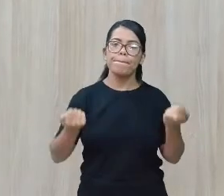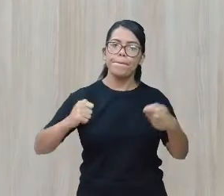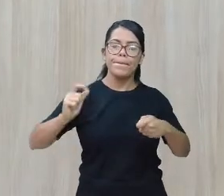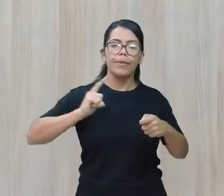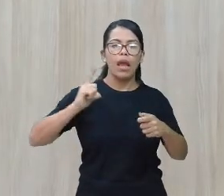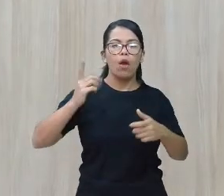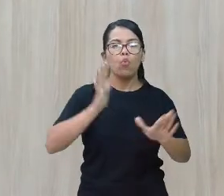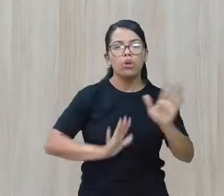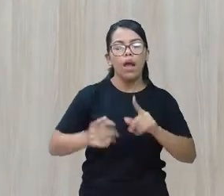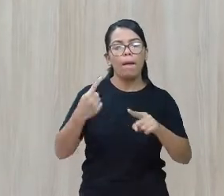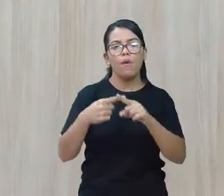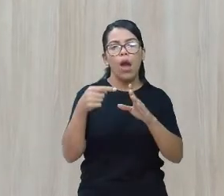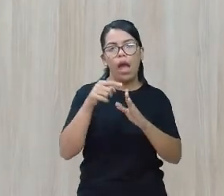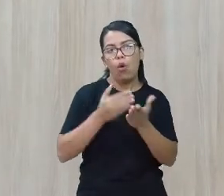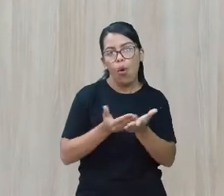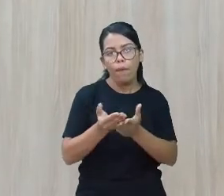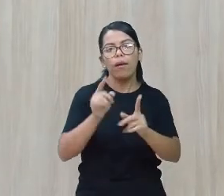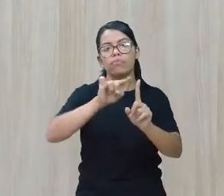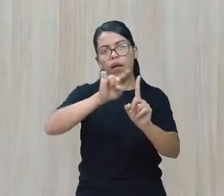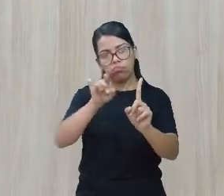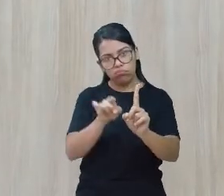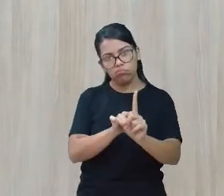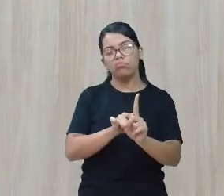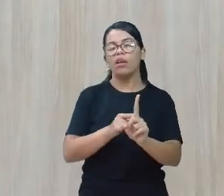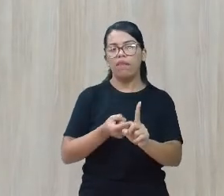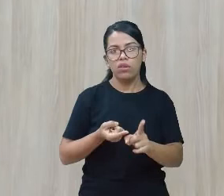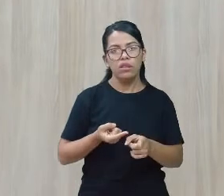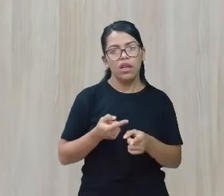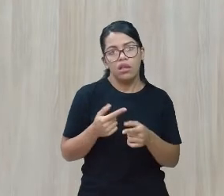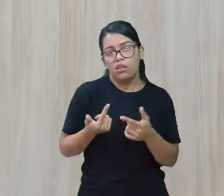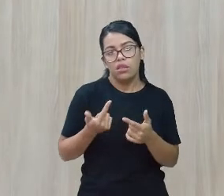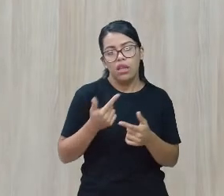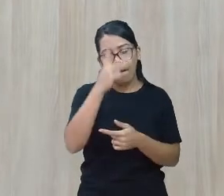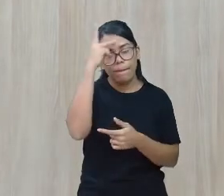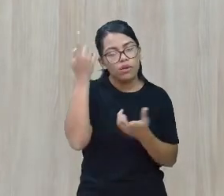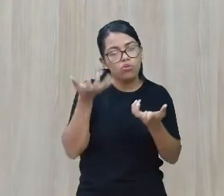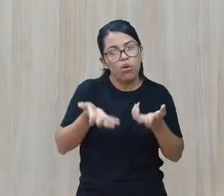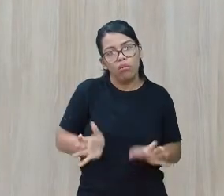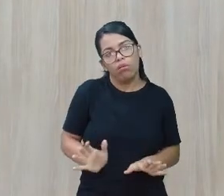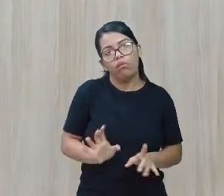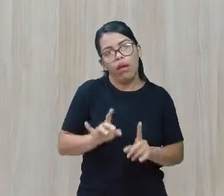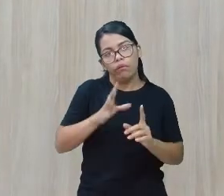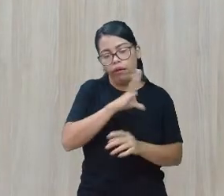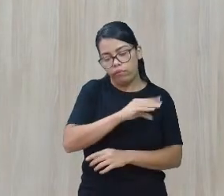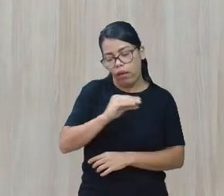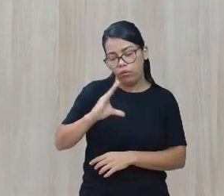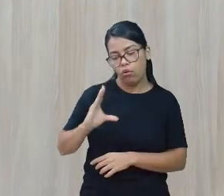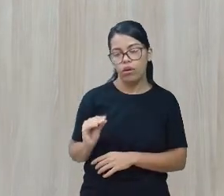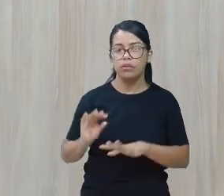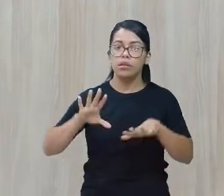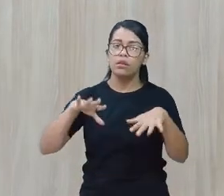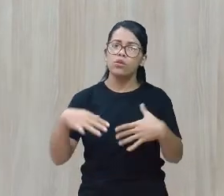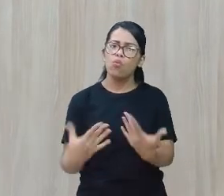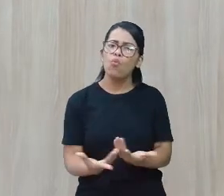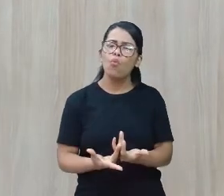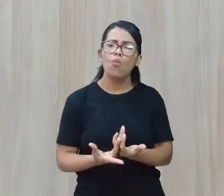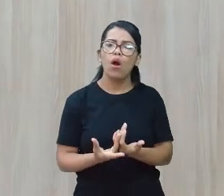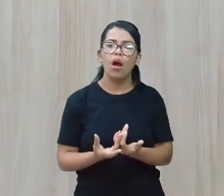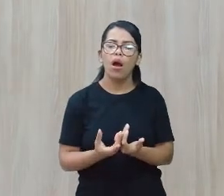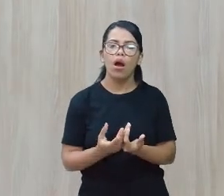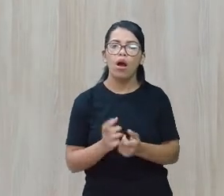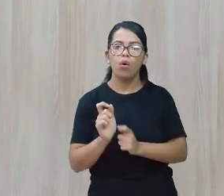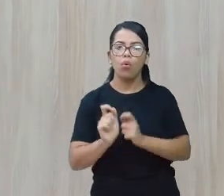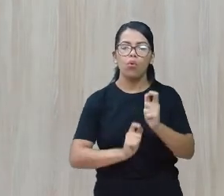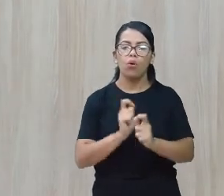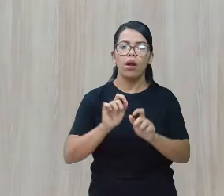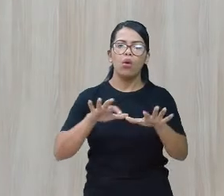gravidez indesejada e uma gravidez na adolescência. Quais são as possíveis causas, através de